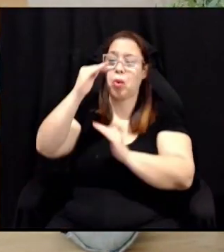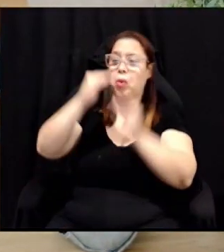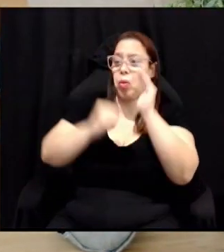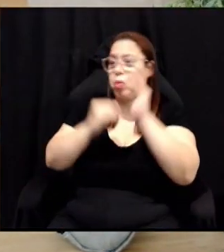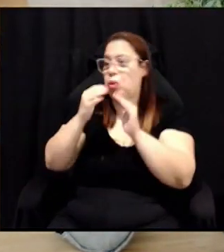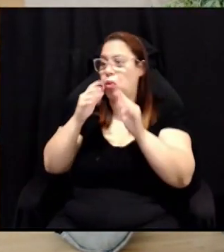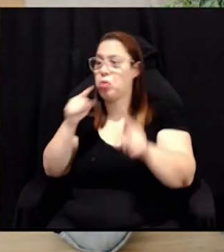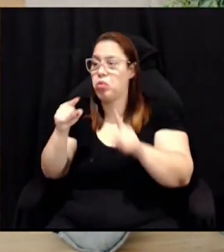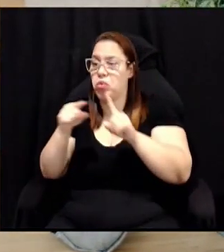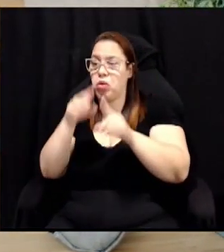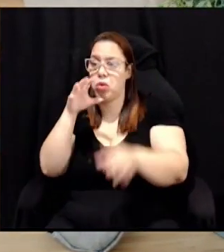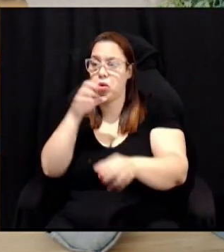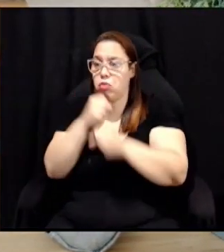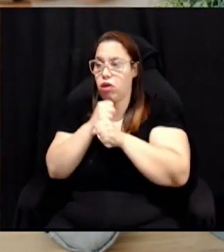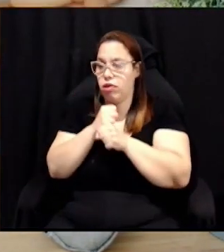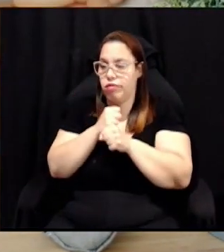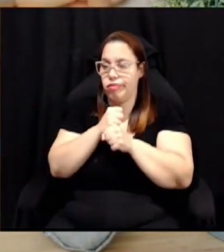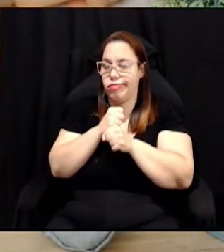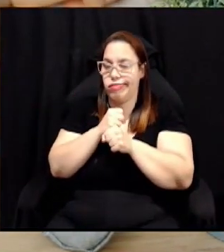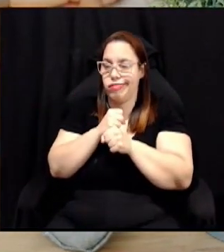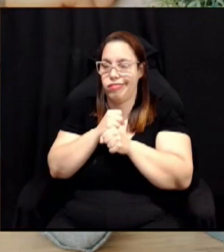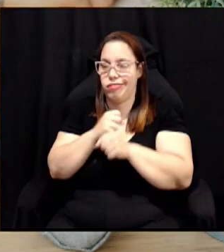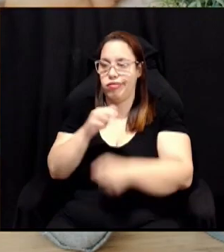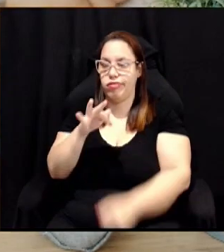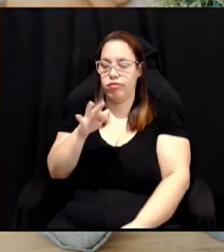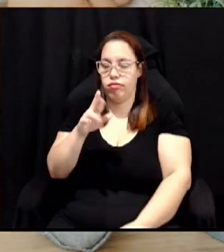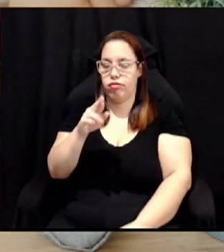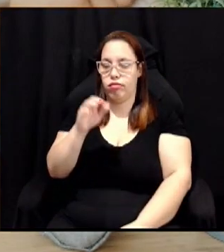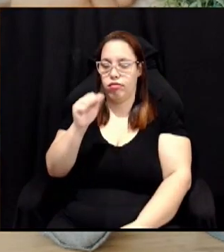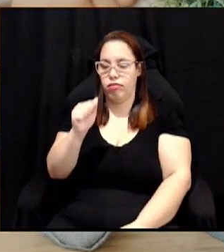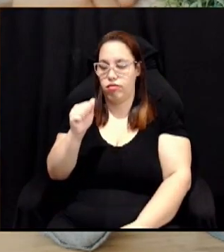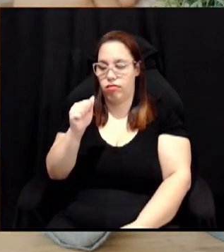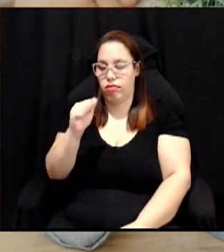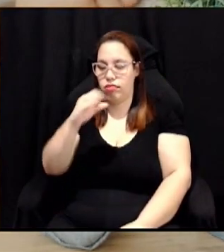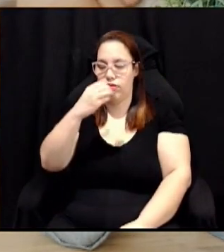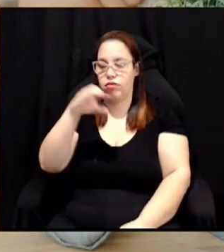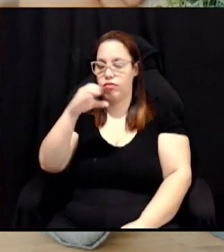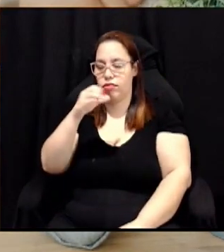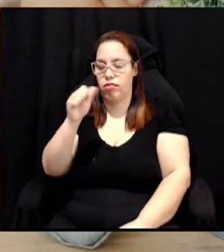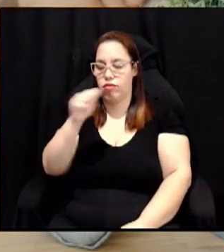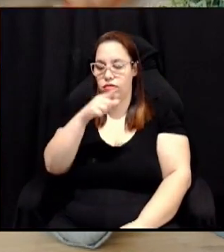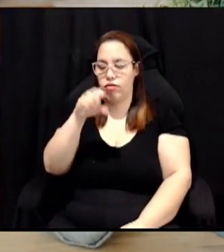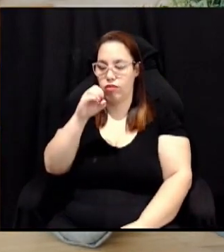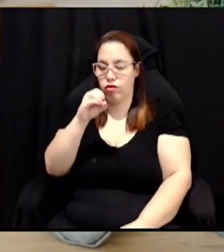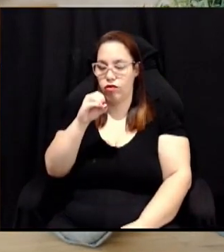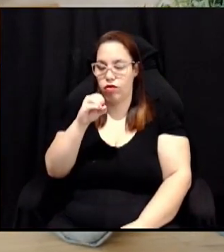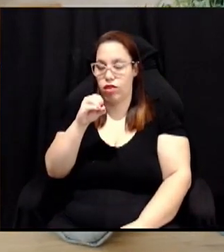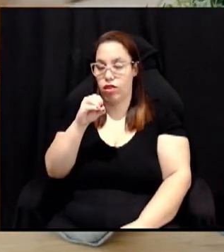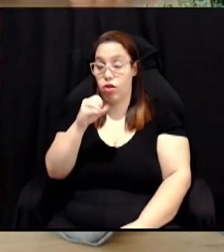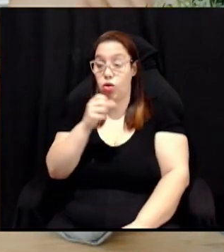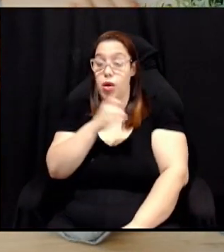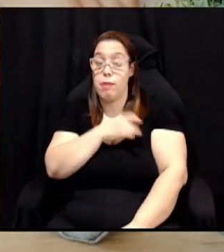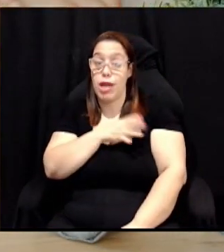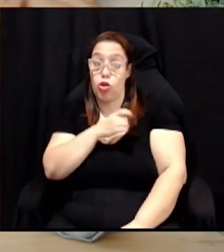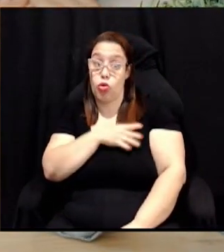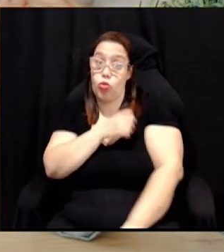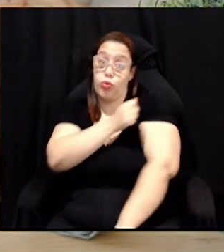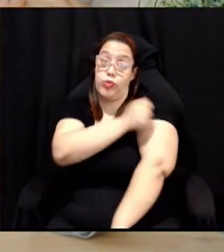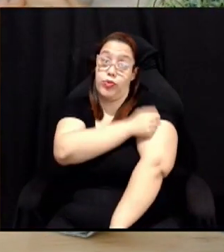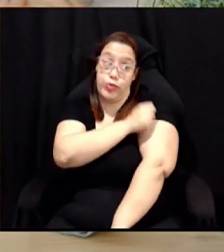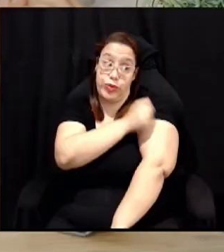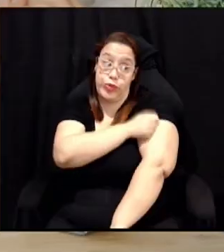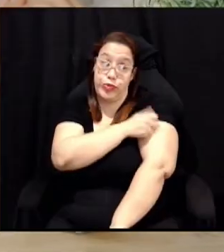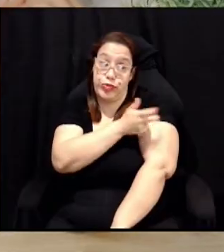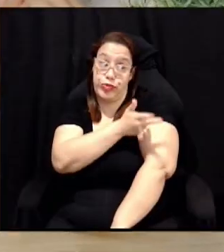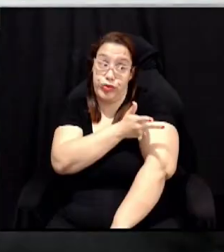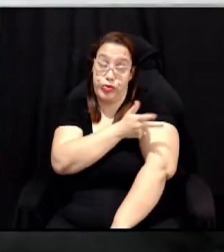caras? Frações é um dos grandes problemas que causam essas certas dificuldades e medos nos nossos alunos. Além disso, álgebra.